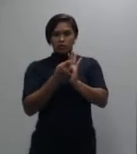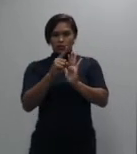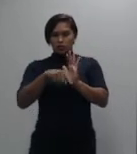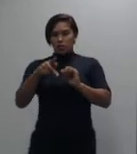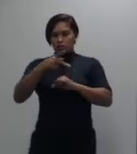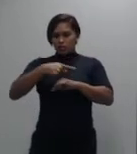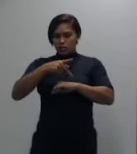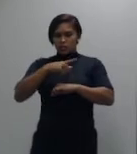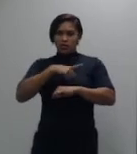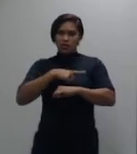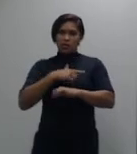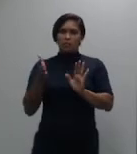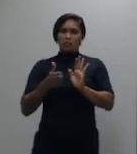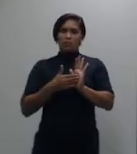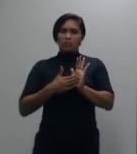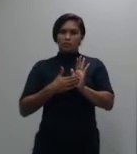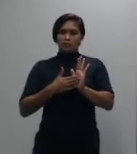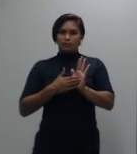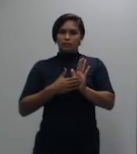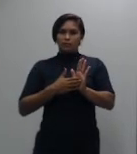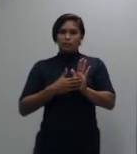tem esse propósito